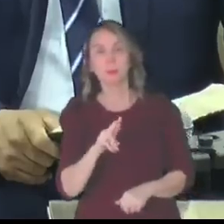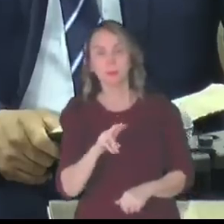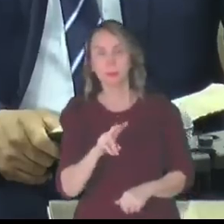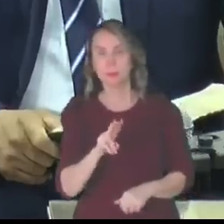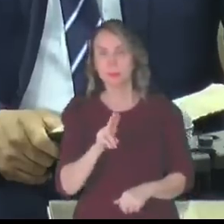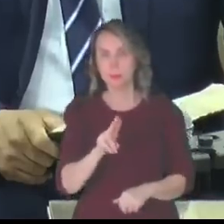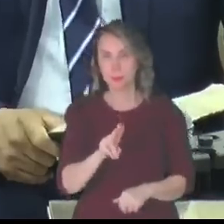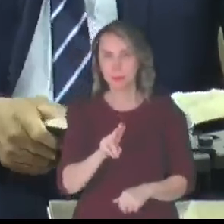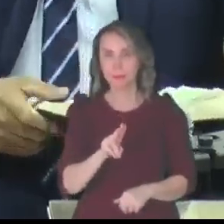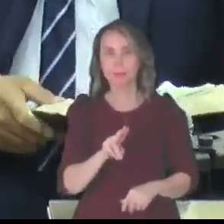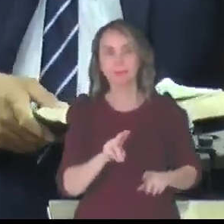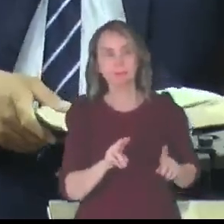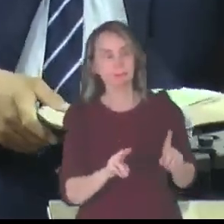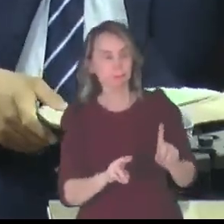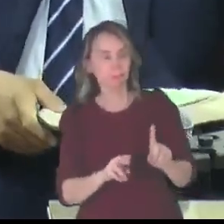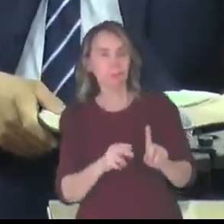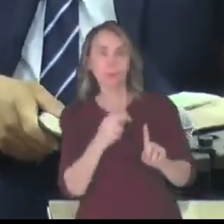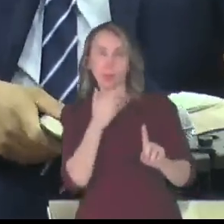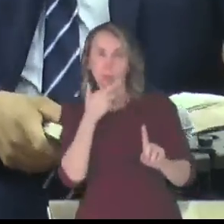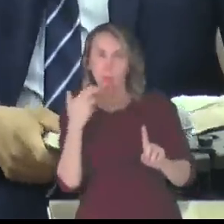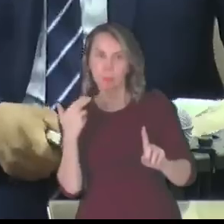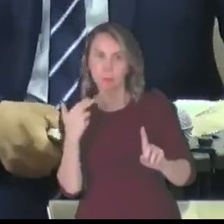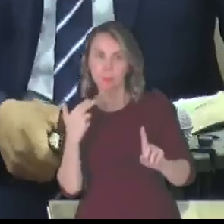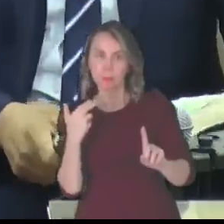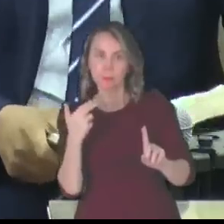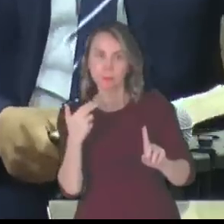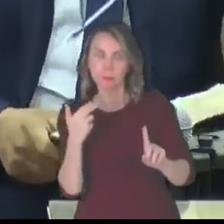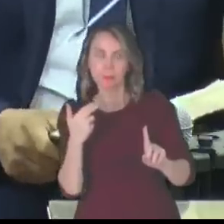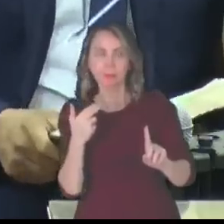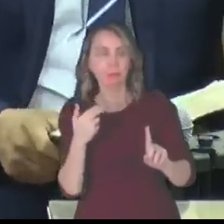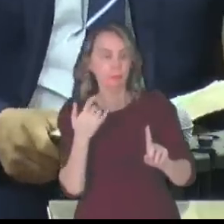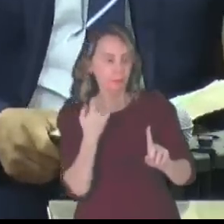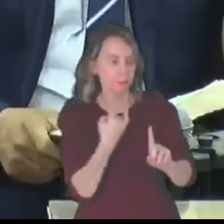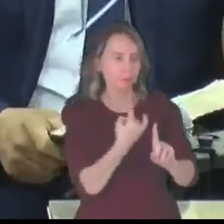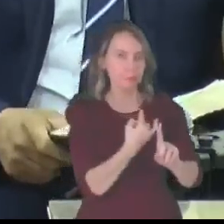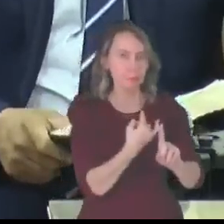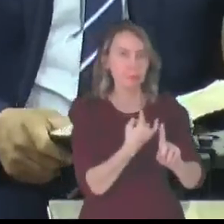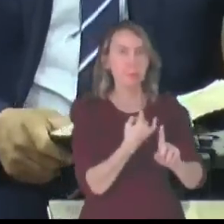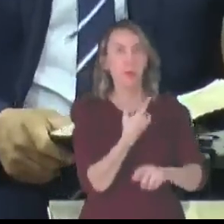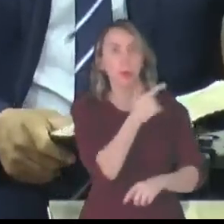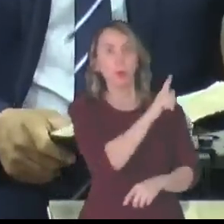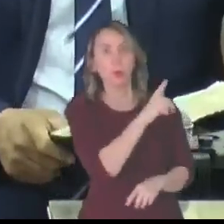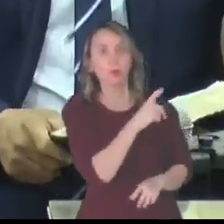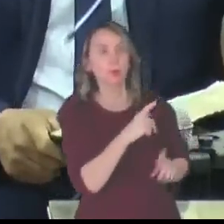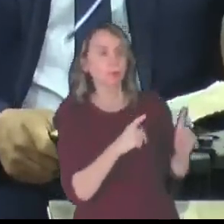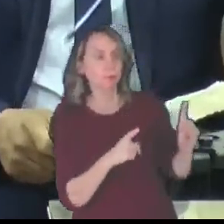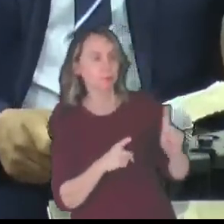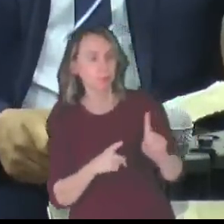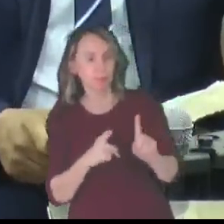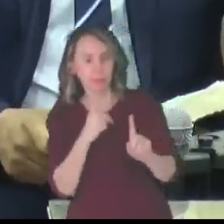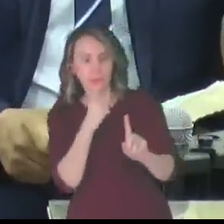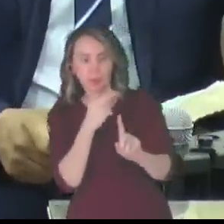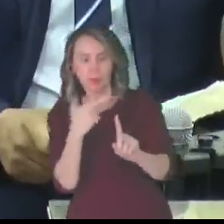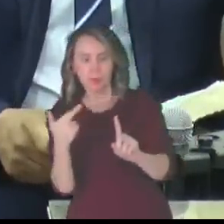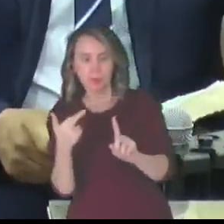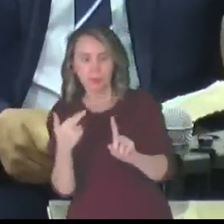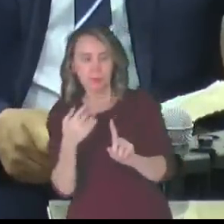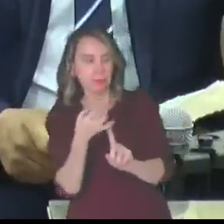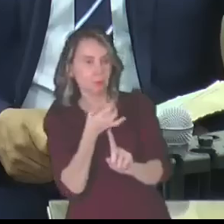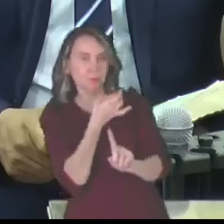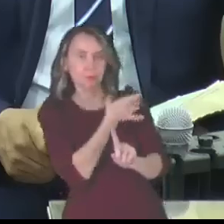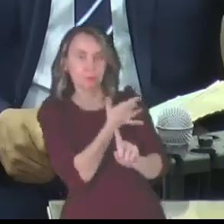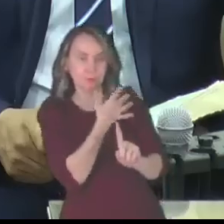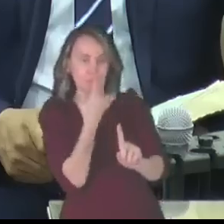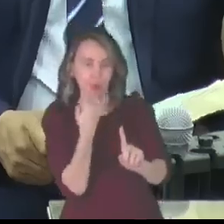novidade ele já deixava aquele guru e já iam após o outro que chegava quando chegasse outro eles